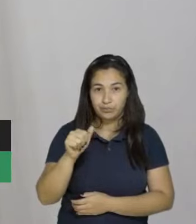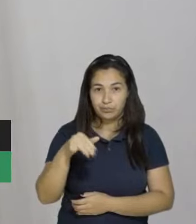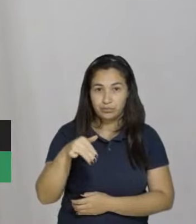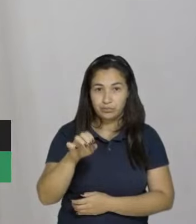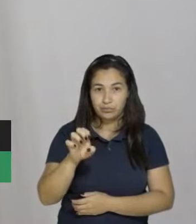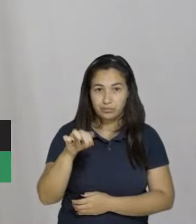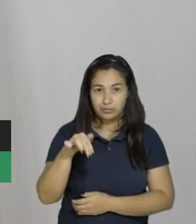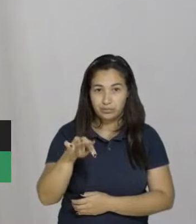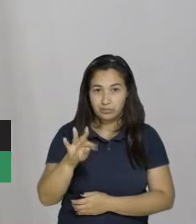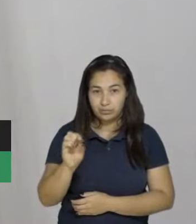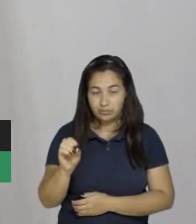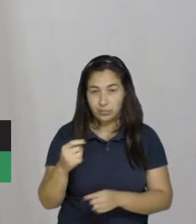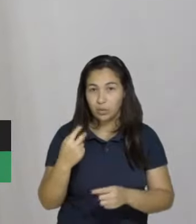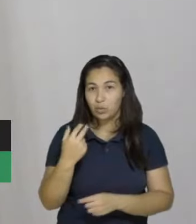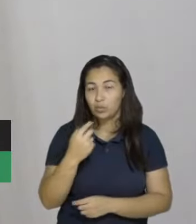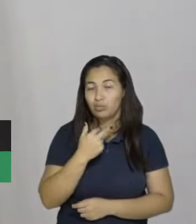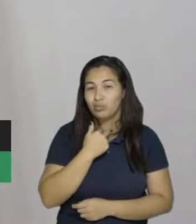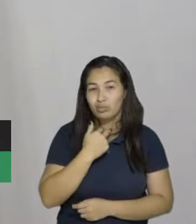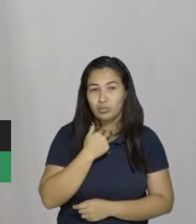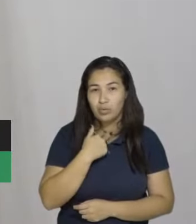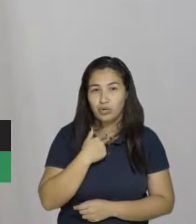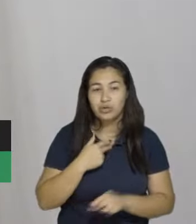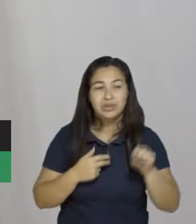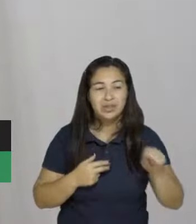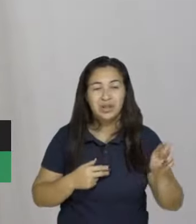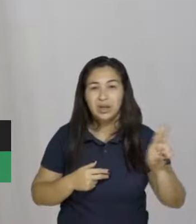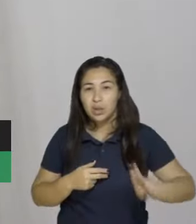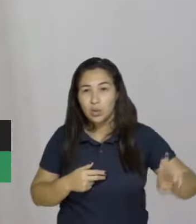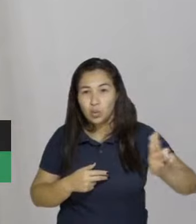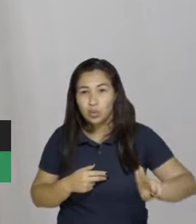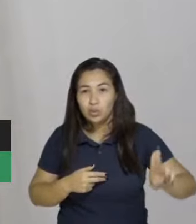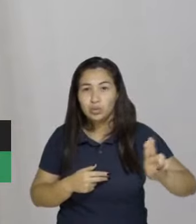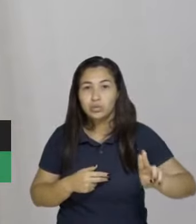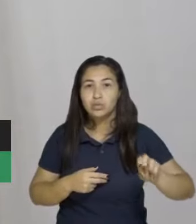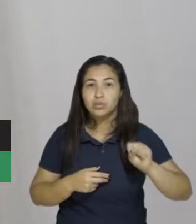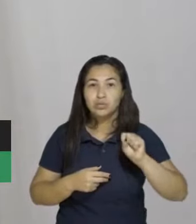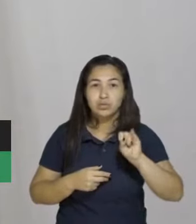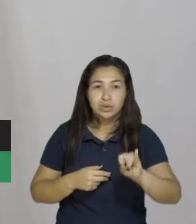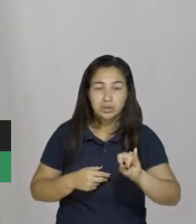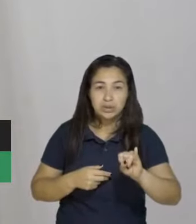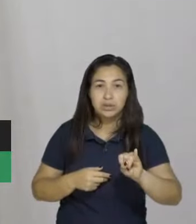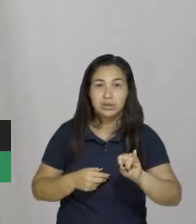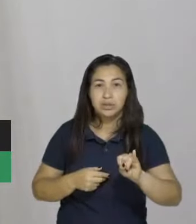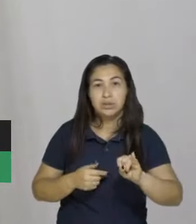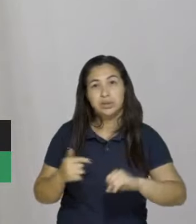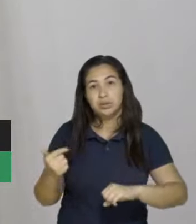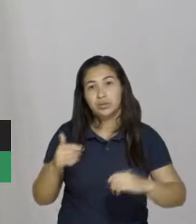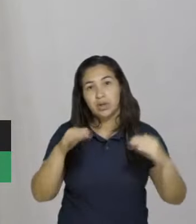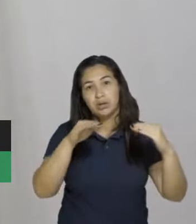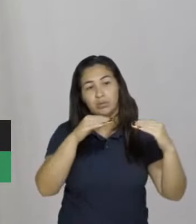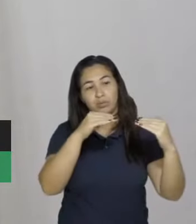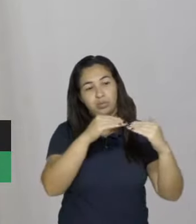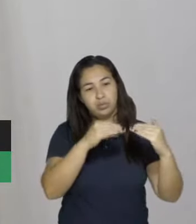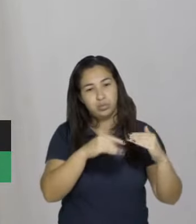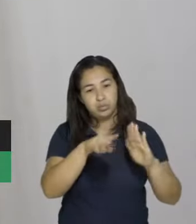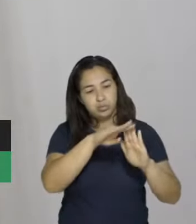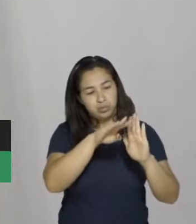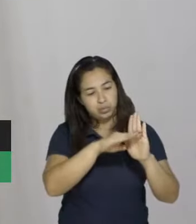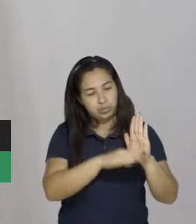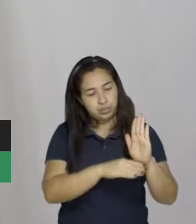ou em funcionamento no estado de Santa Catarina sem que a gente tenha as normativas dos